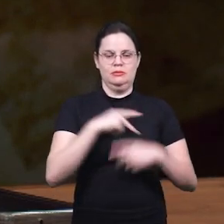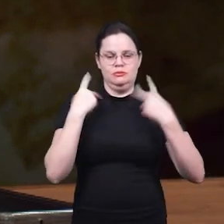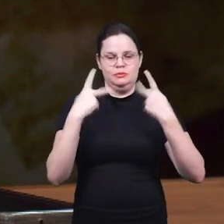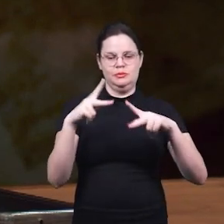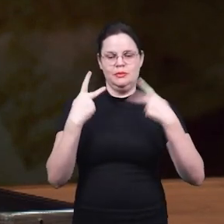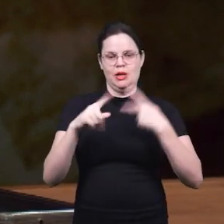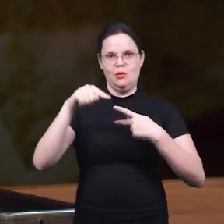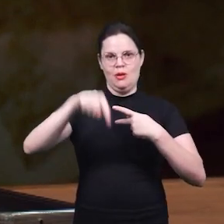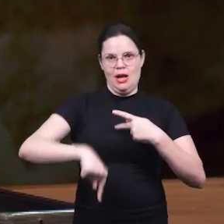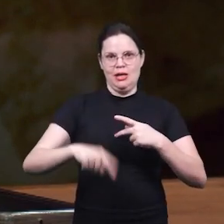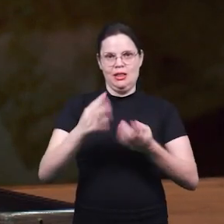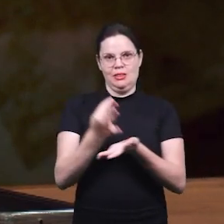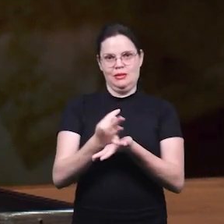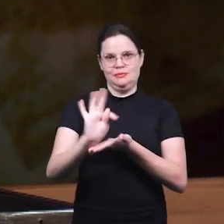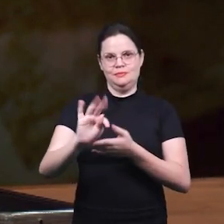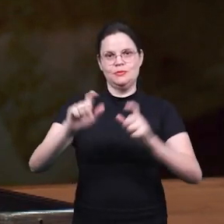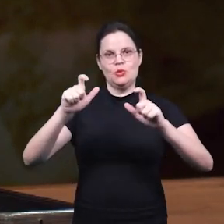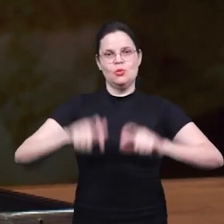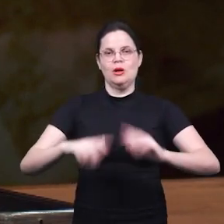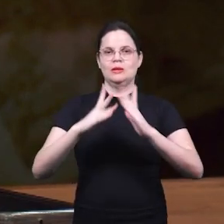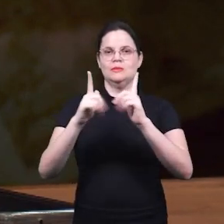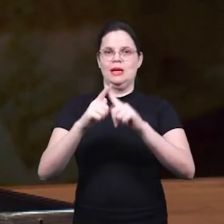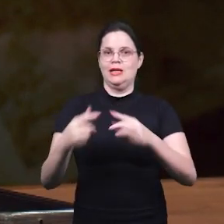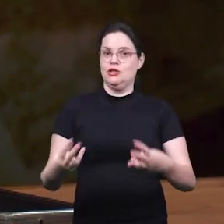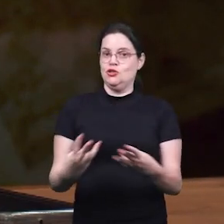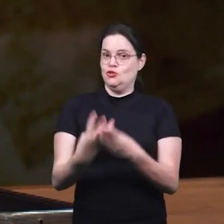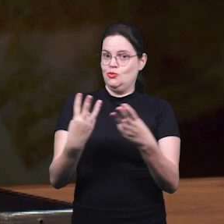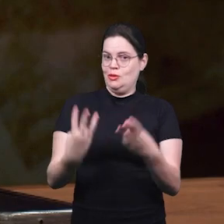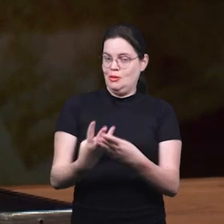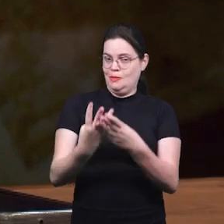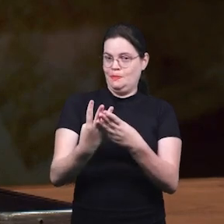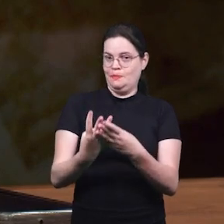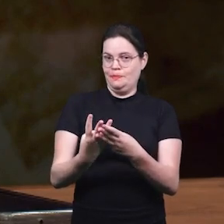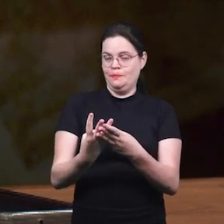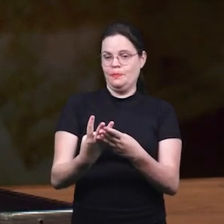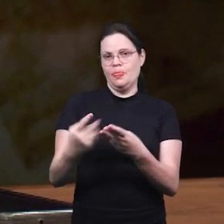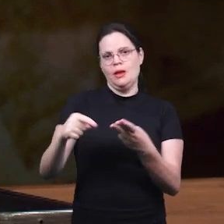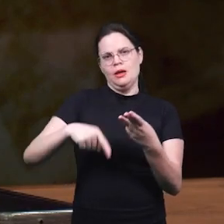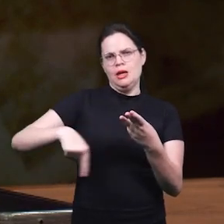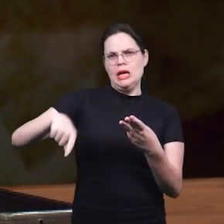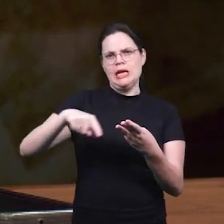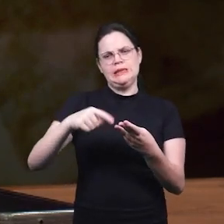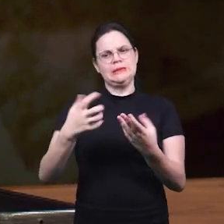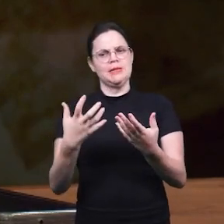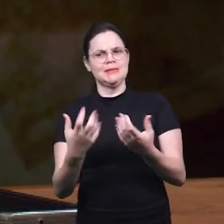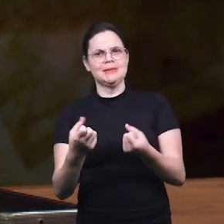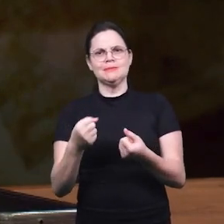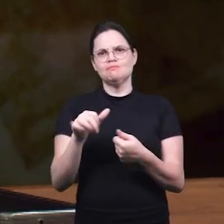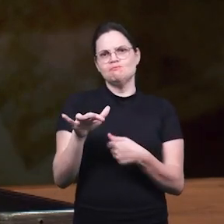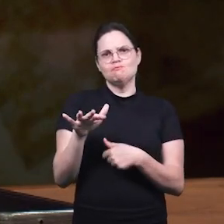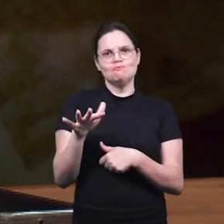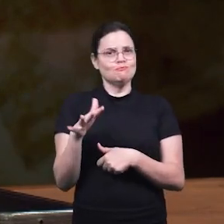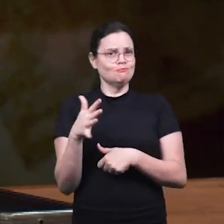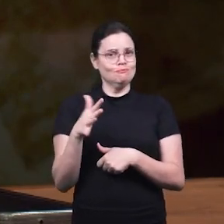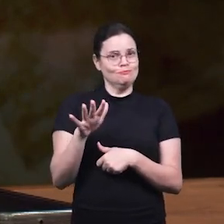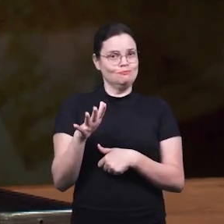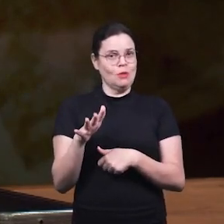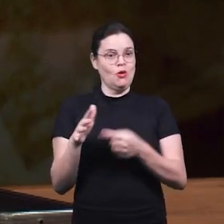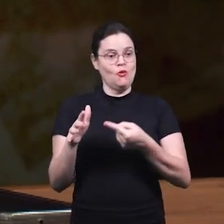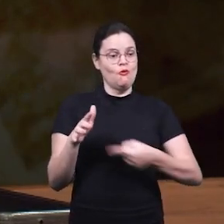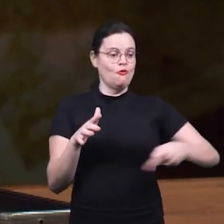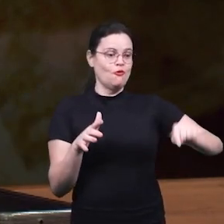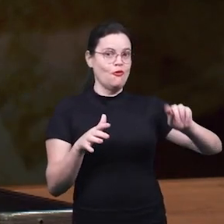numa sinagoga e aí eles aceitaram mais ou menos. Aí ele